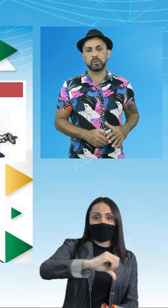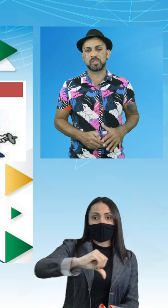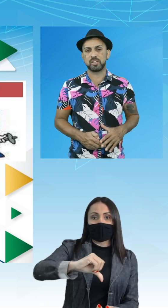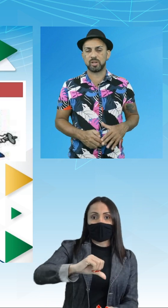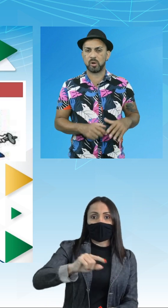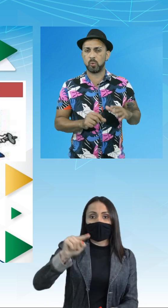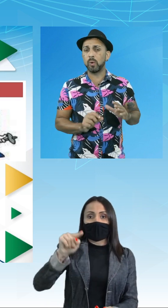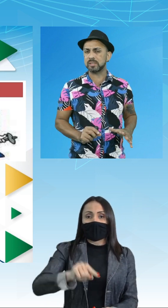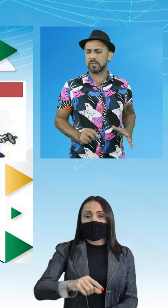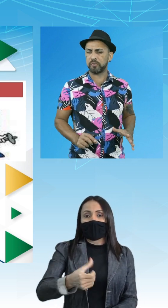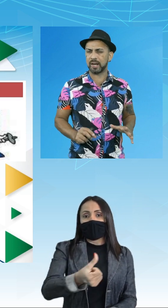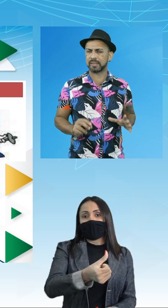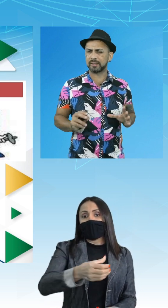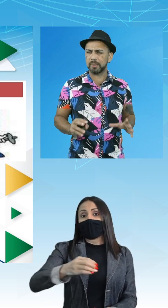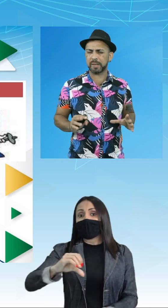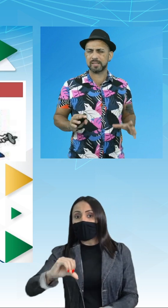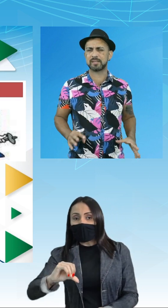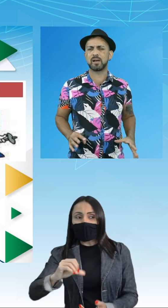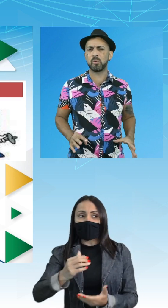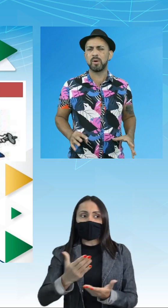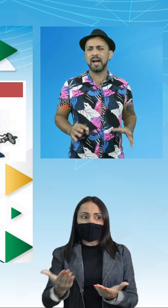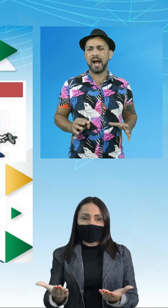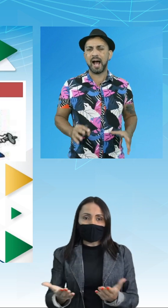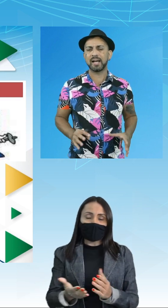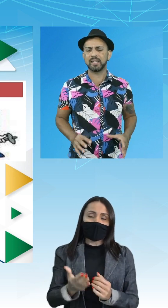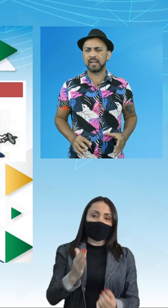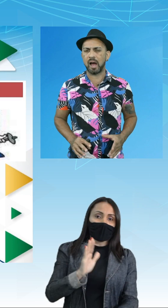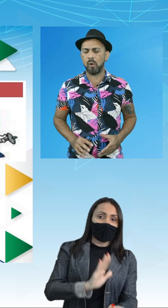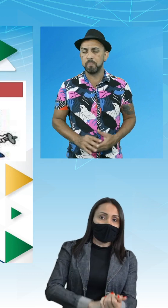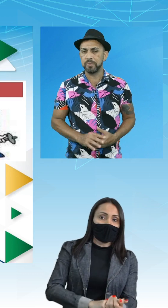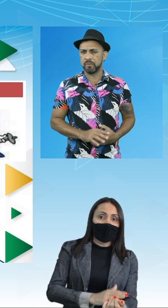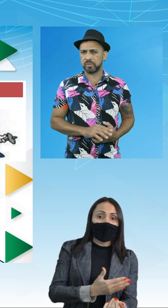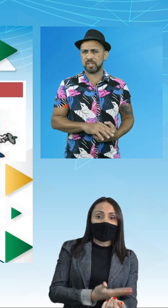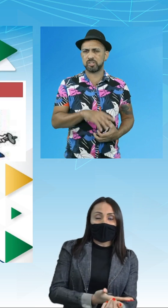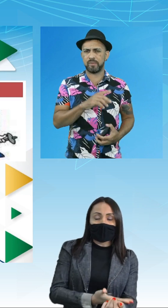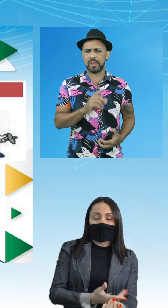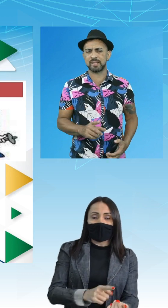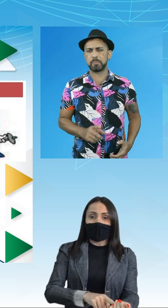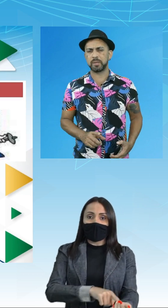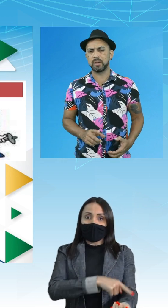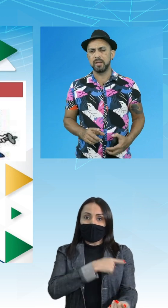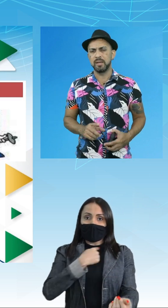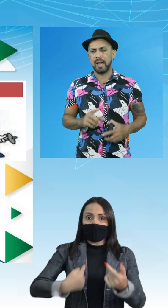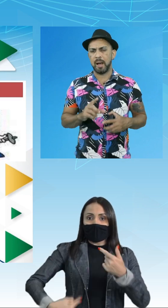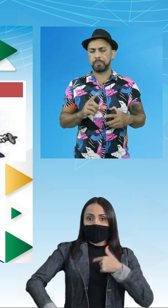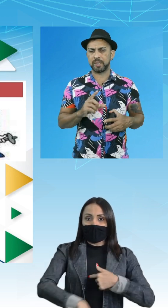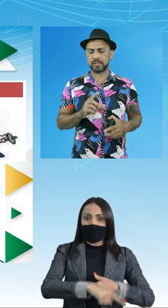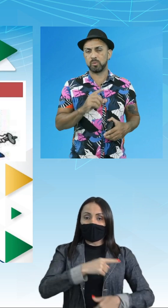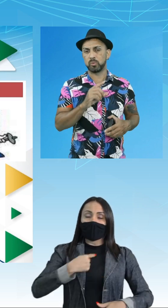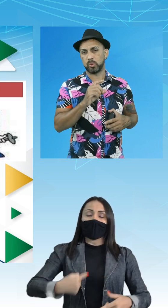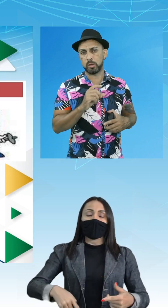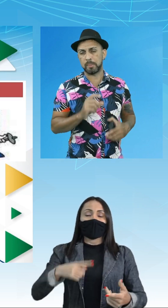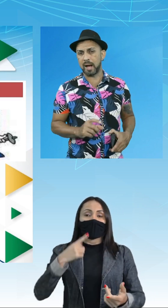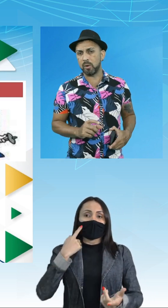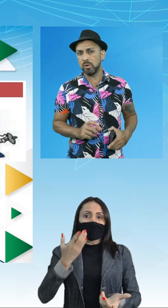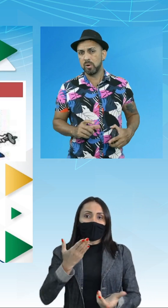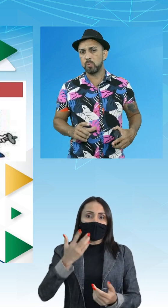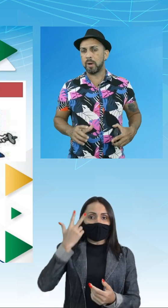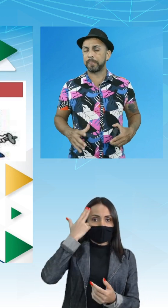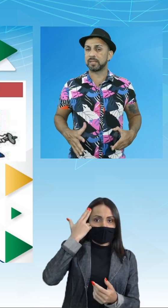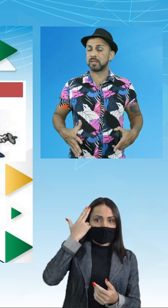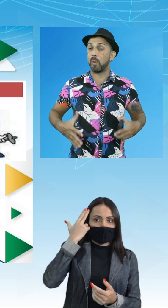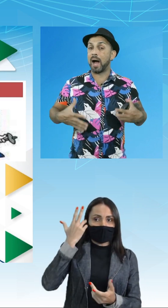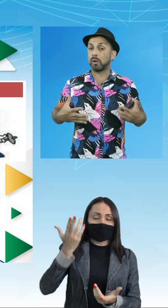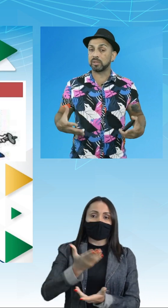99/69, ou seja, quando se fala de pressão arterial, você já vai saber. a pressão normal,